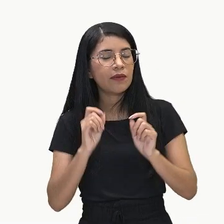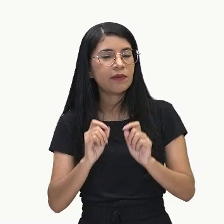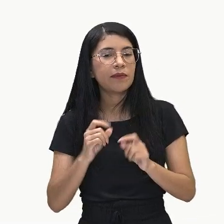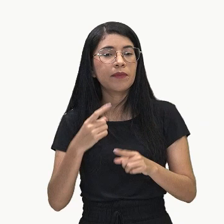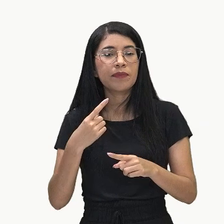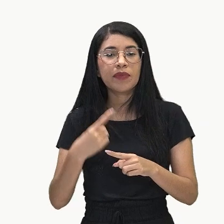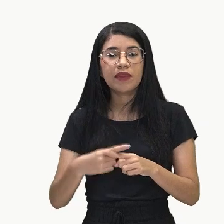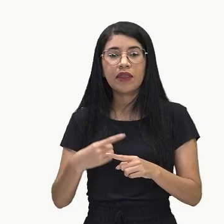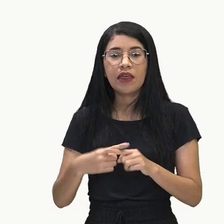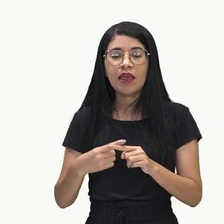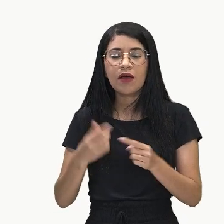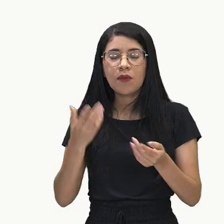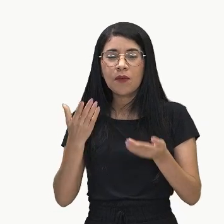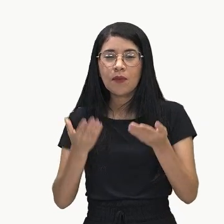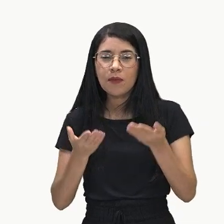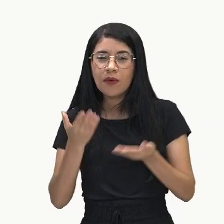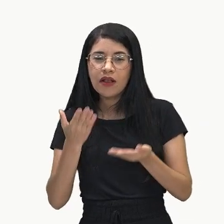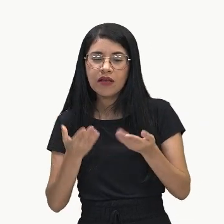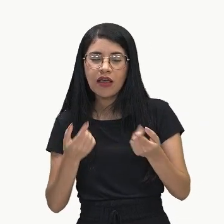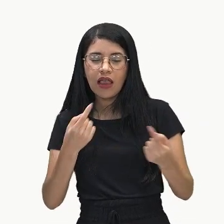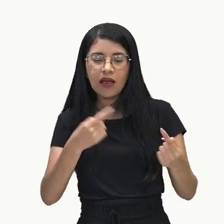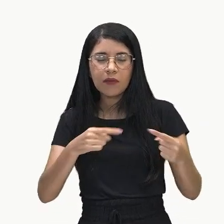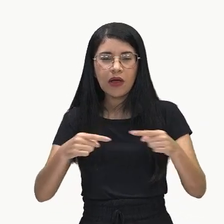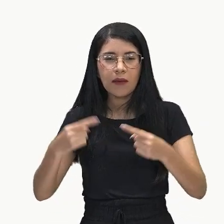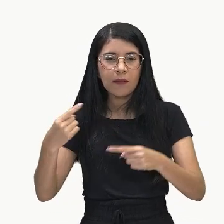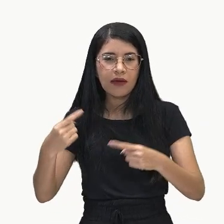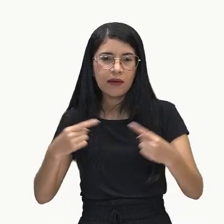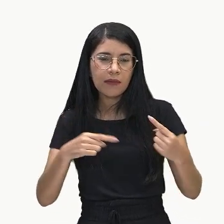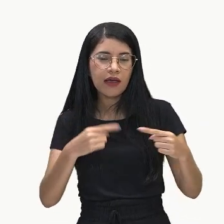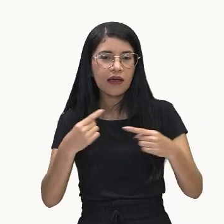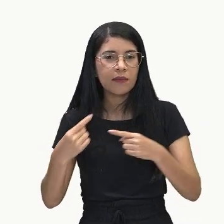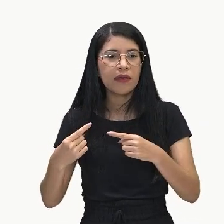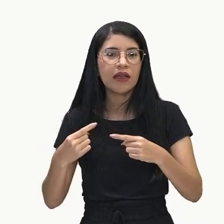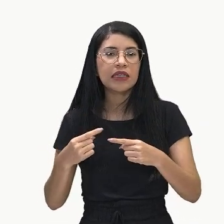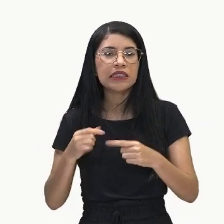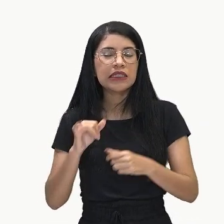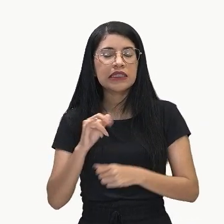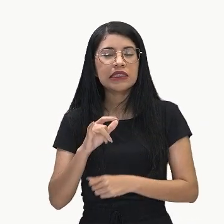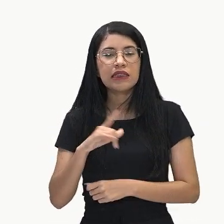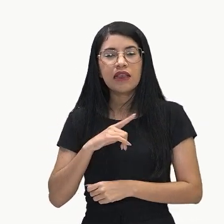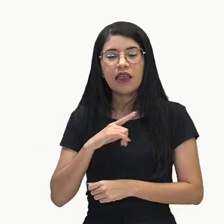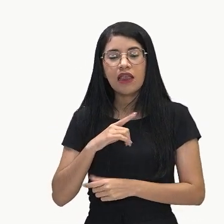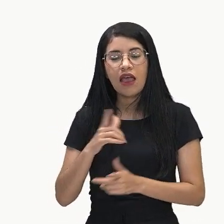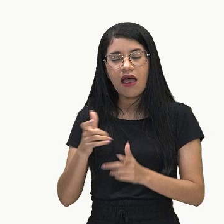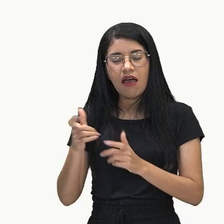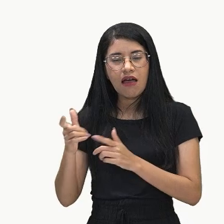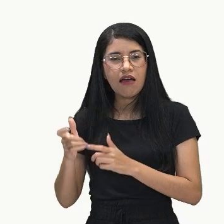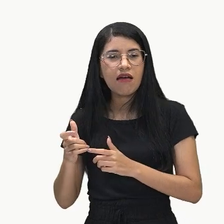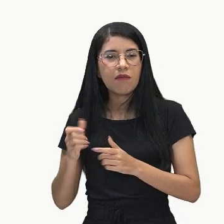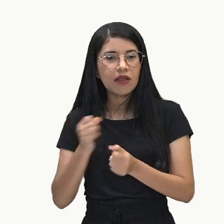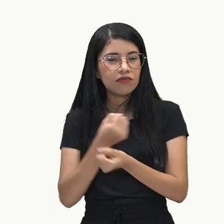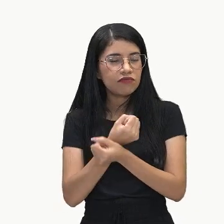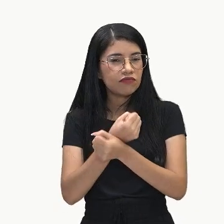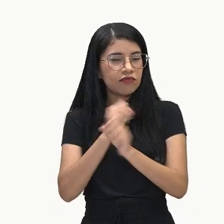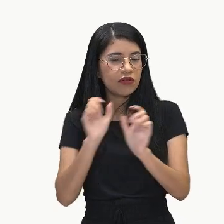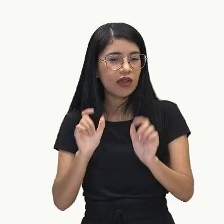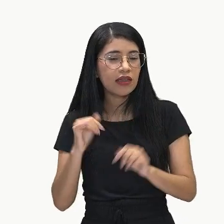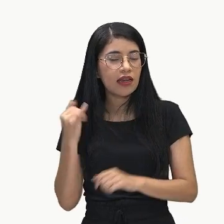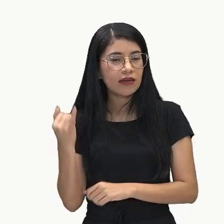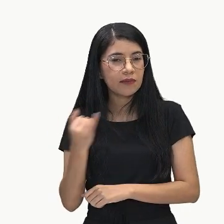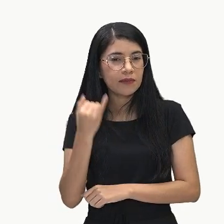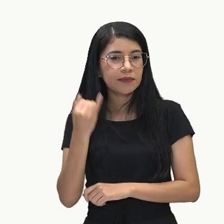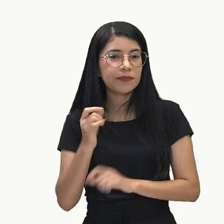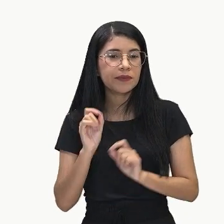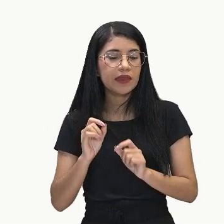esse equilíbrio de forças, essa questão do armamento nuclear, que vai ser fundamental para que